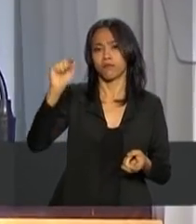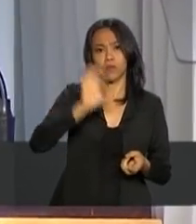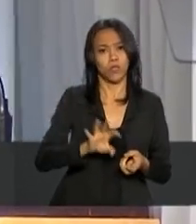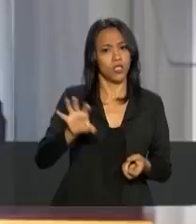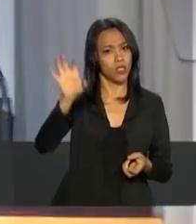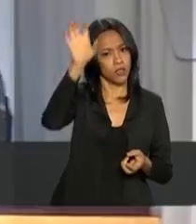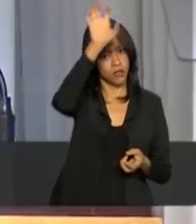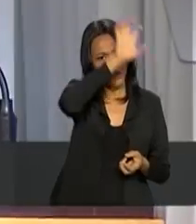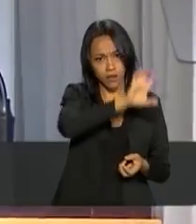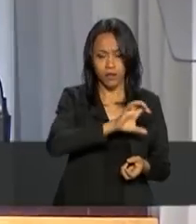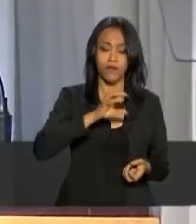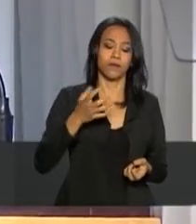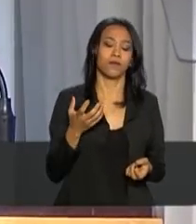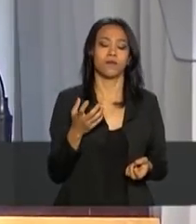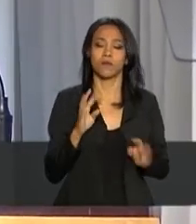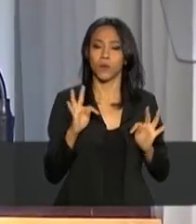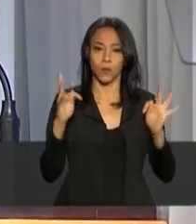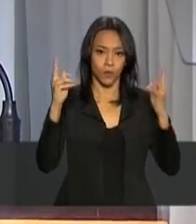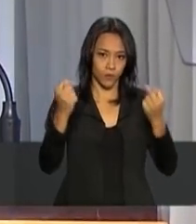da educação,